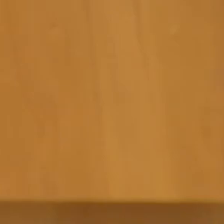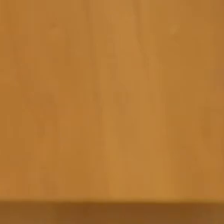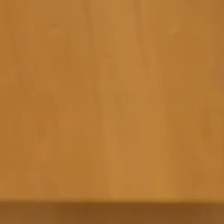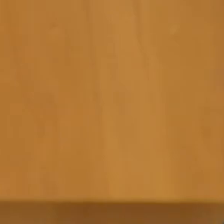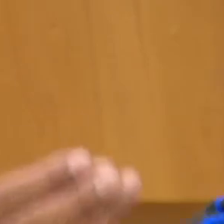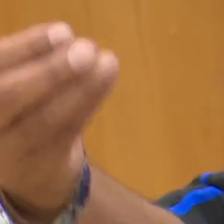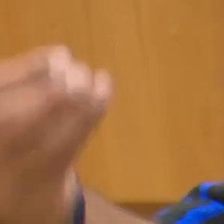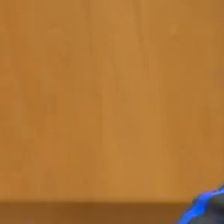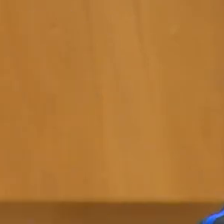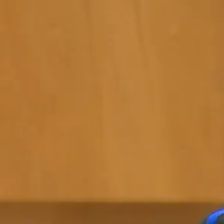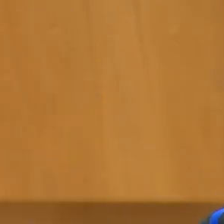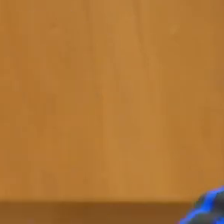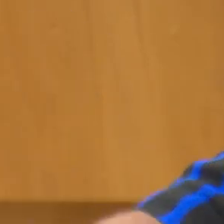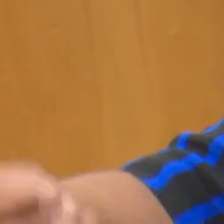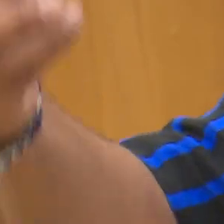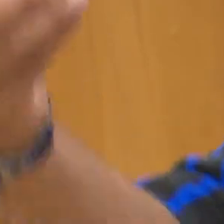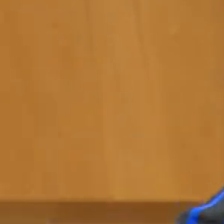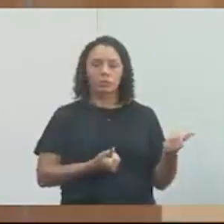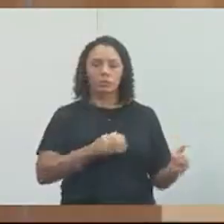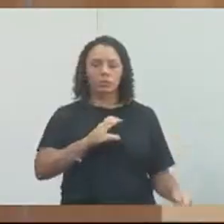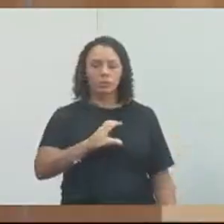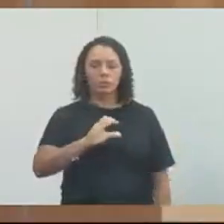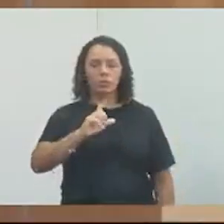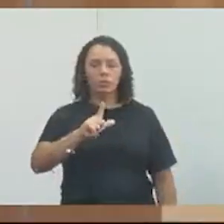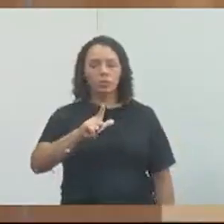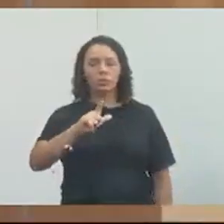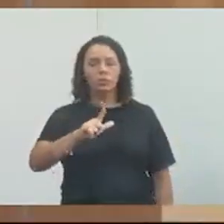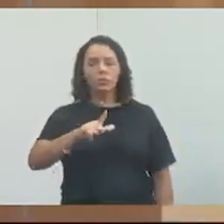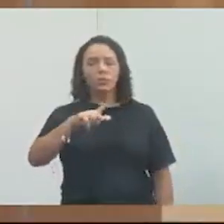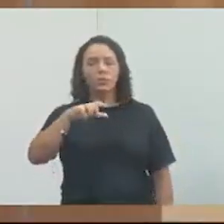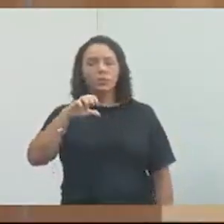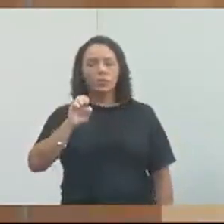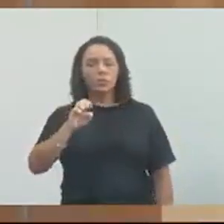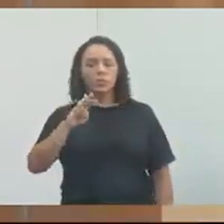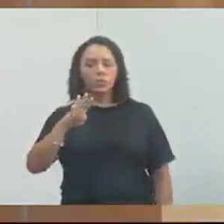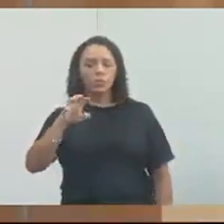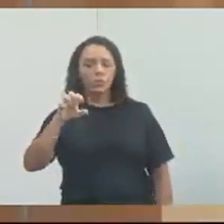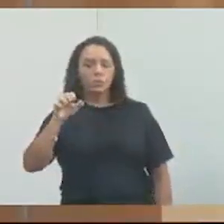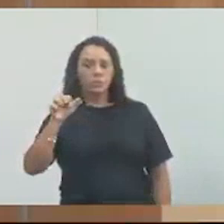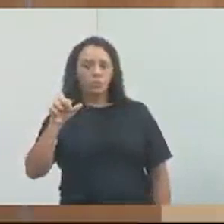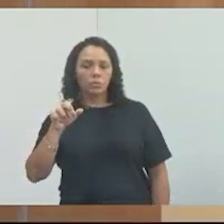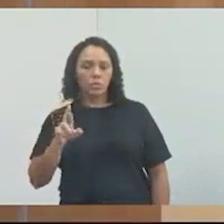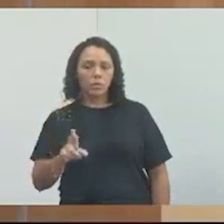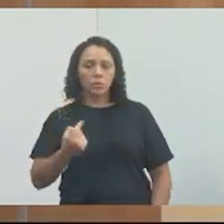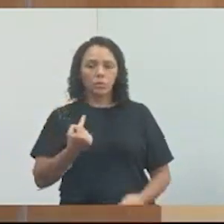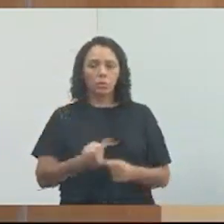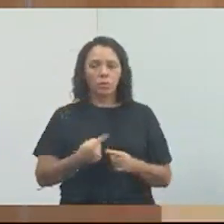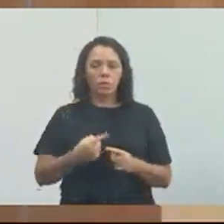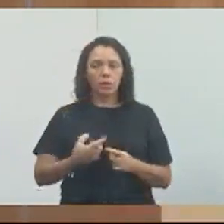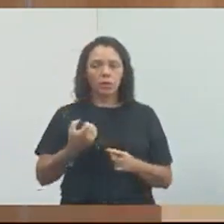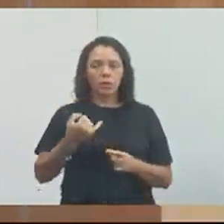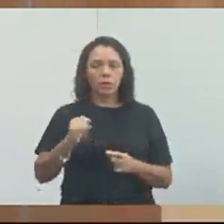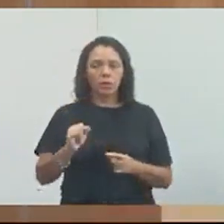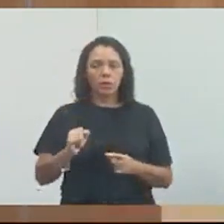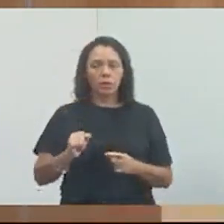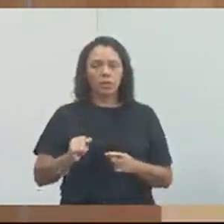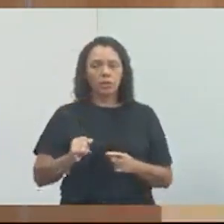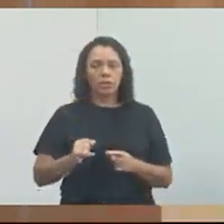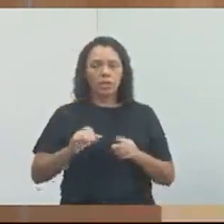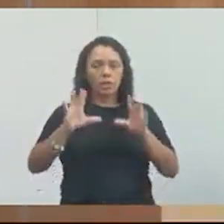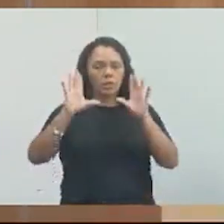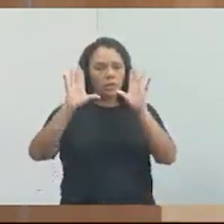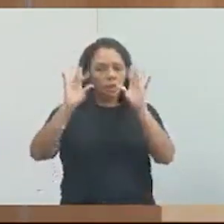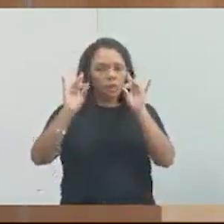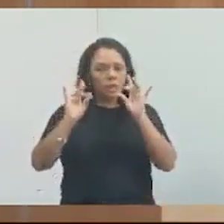da viela Kleber Pereira dos Santos. Dissemos para a Câmara Municipal a história do Kleber, desde o seu